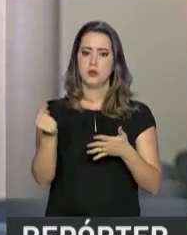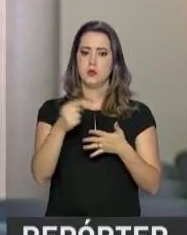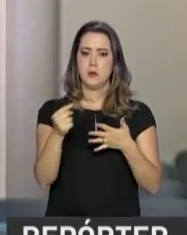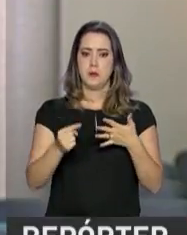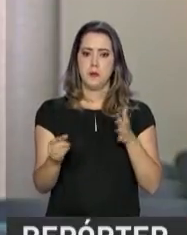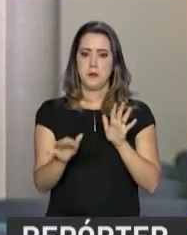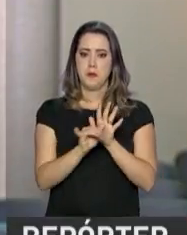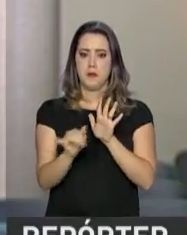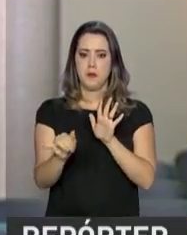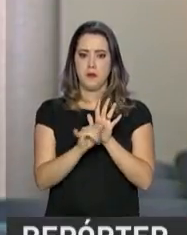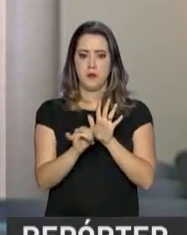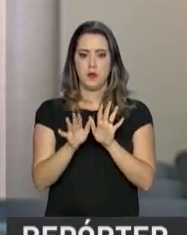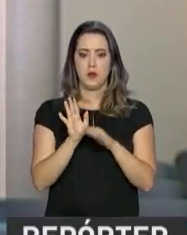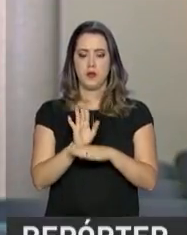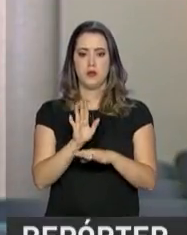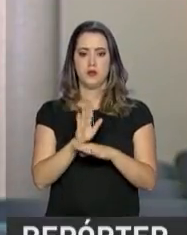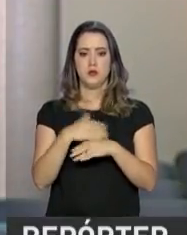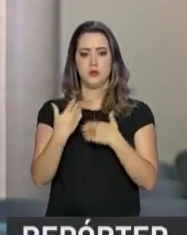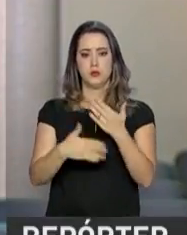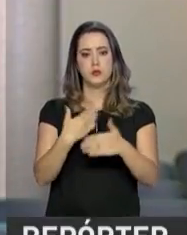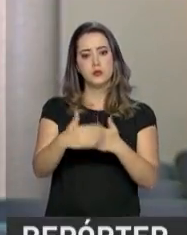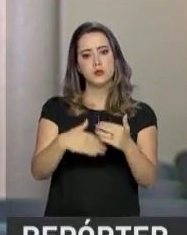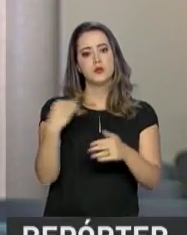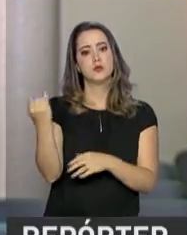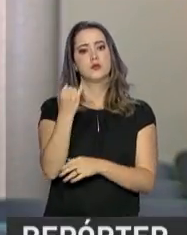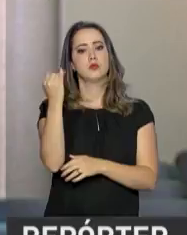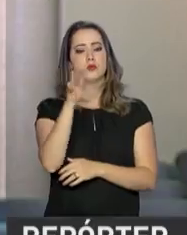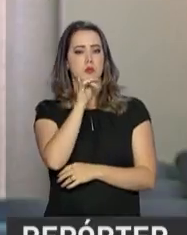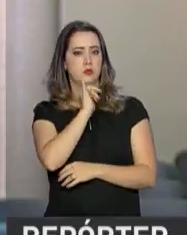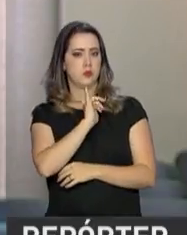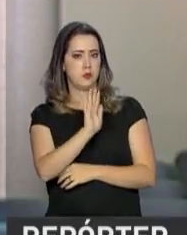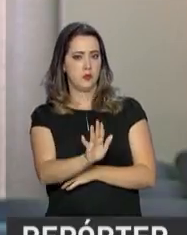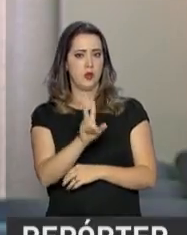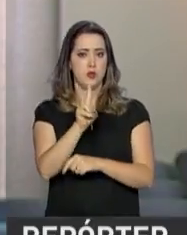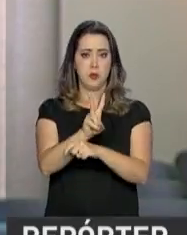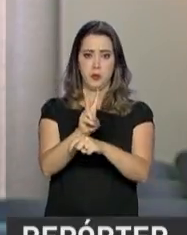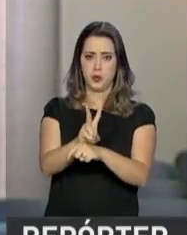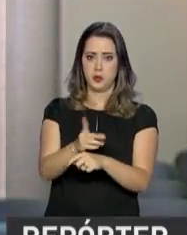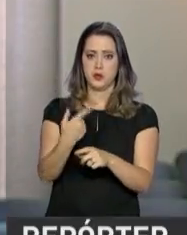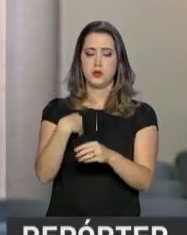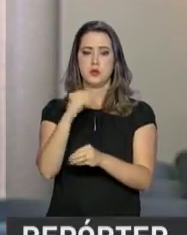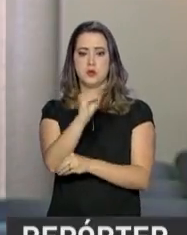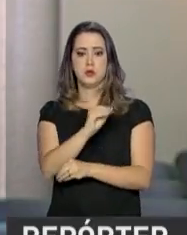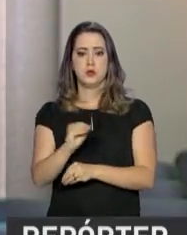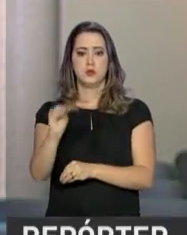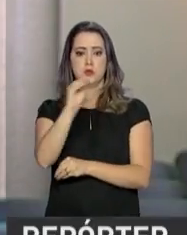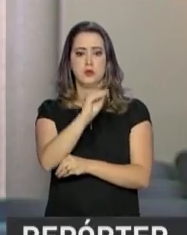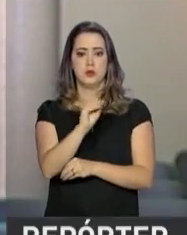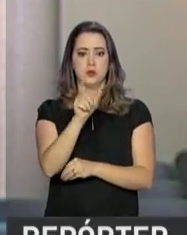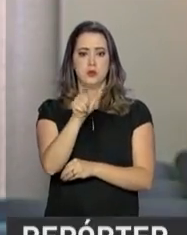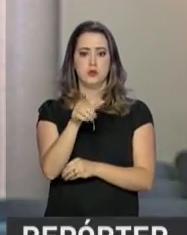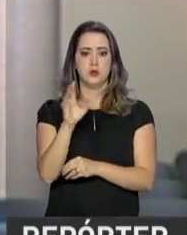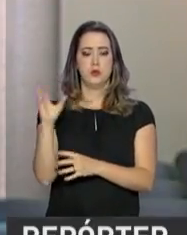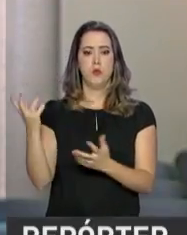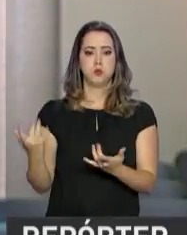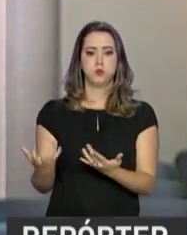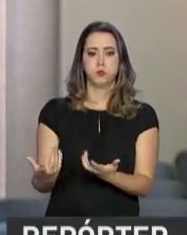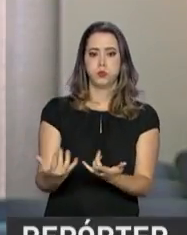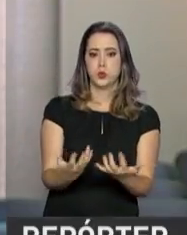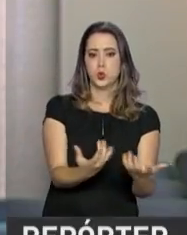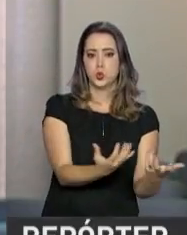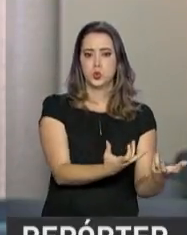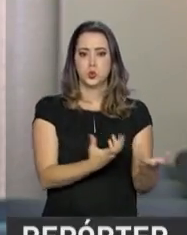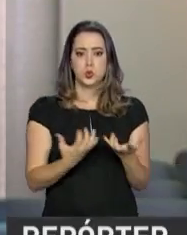dias esqueçam o apoio a processos que são relevantes como o processo de proteção e prevenção a incêndios então